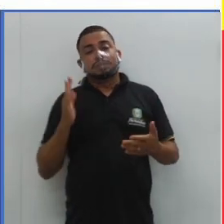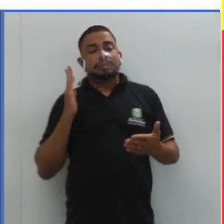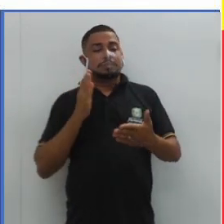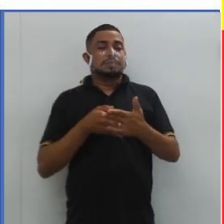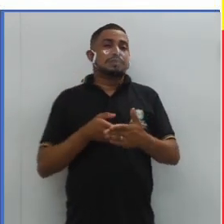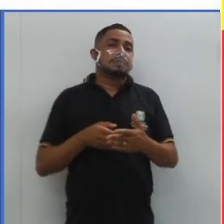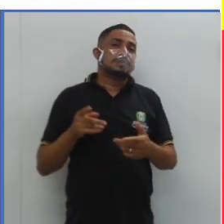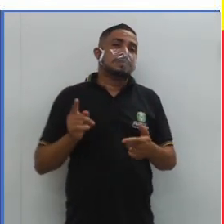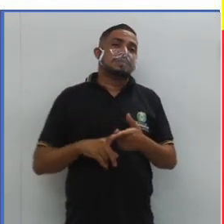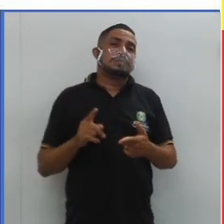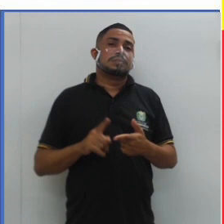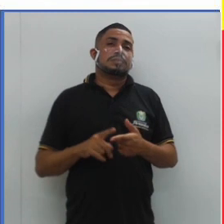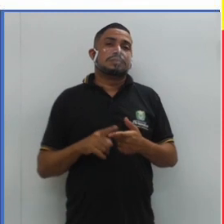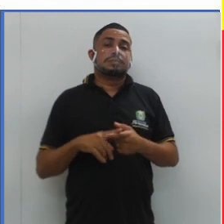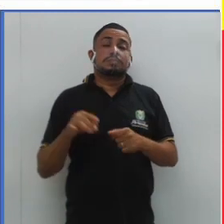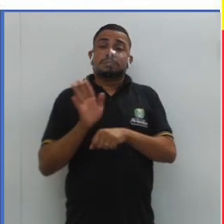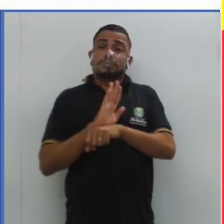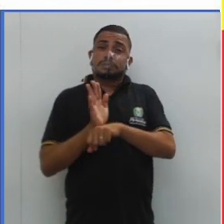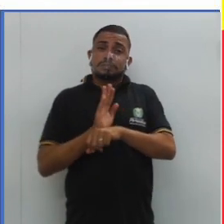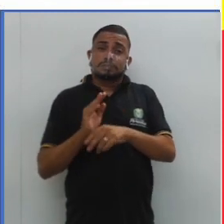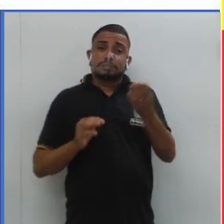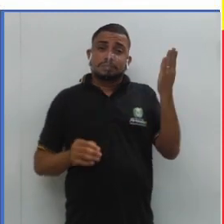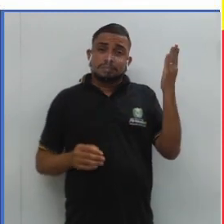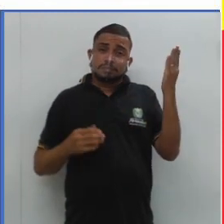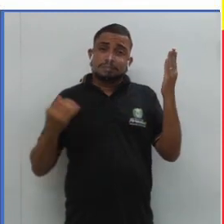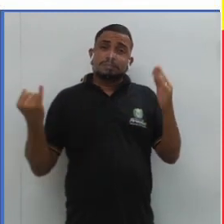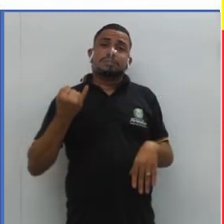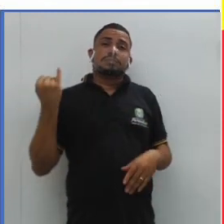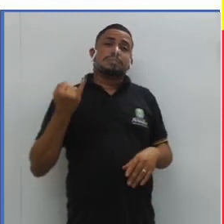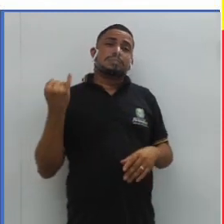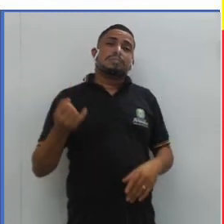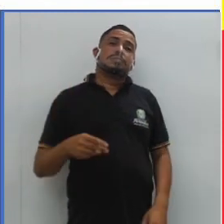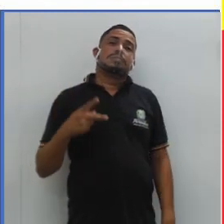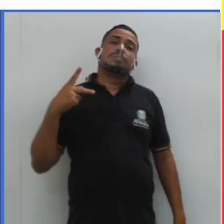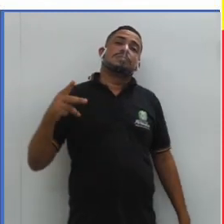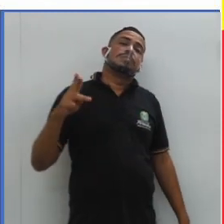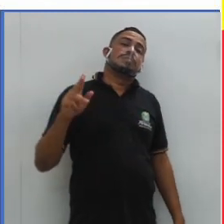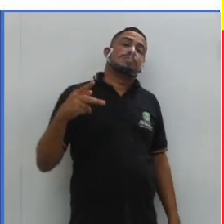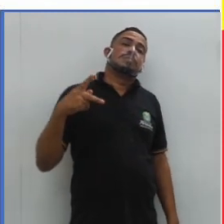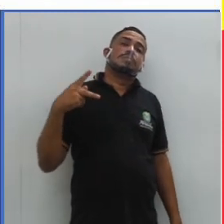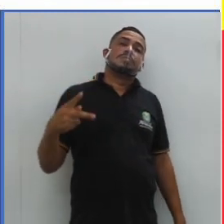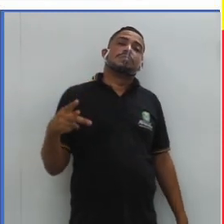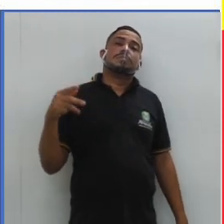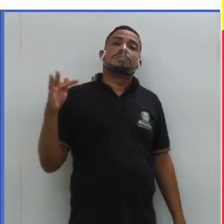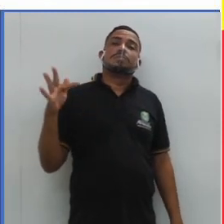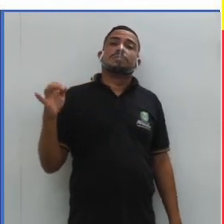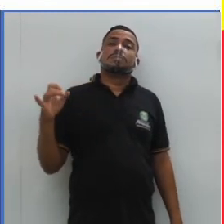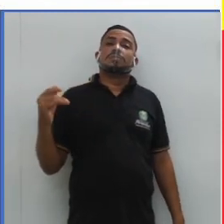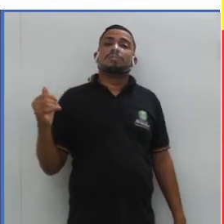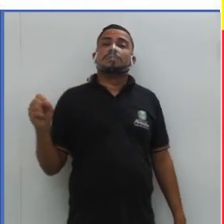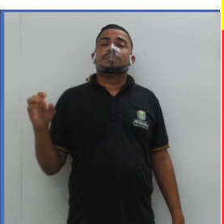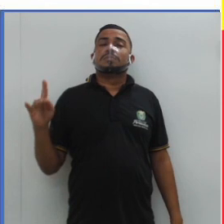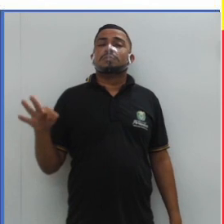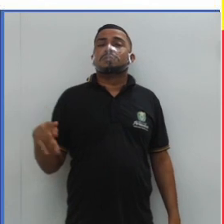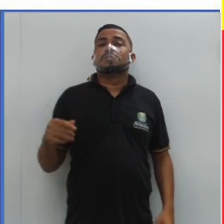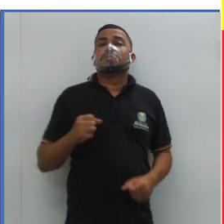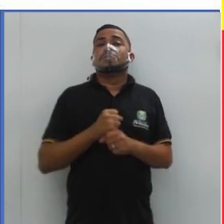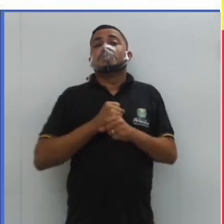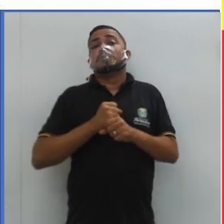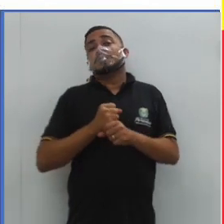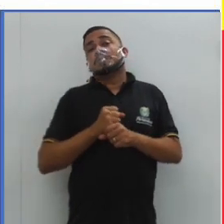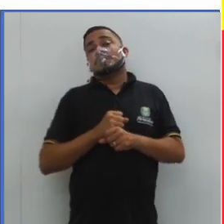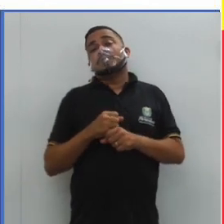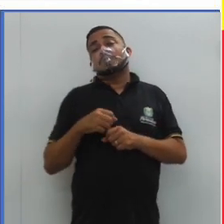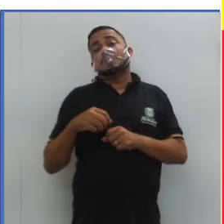ela tem que ser objetiva. E outra imagem de um filme importante, né, foi Pulp Fiction, já é da década de 90,